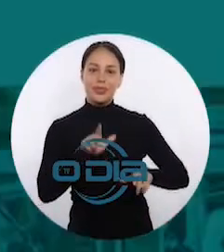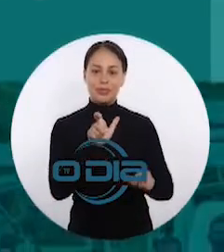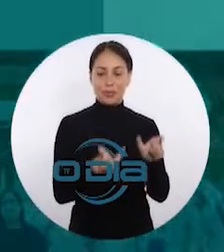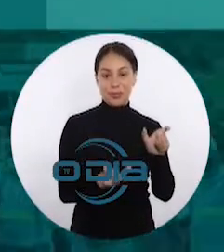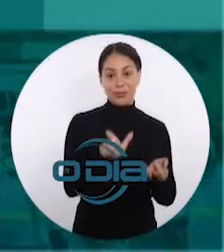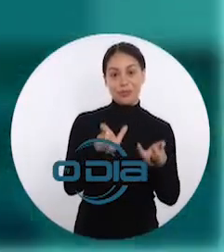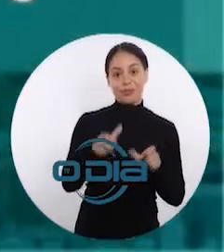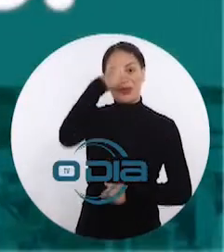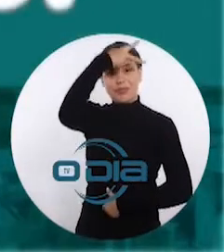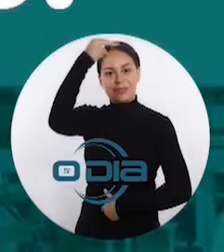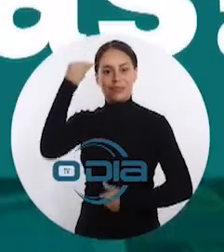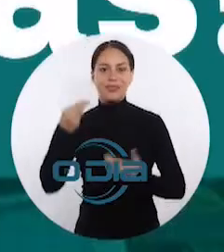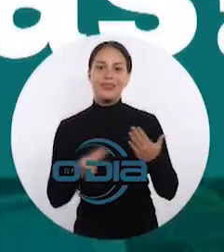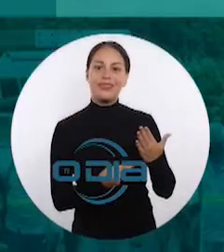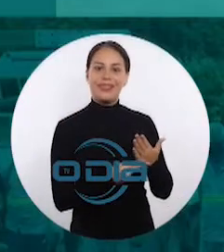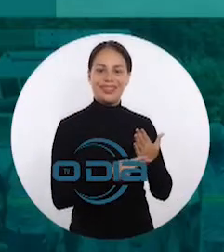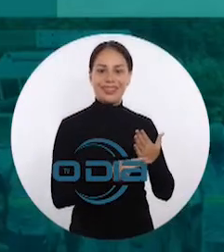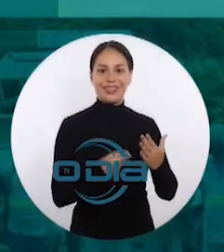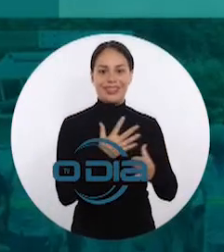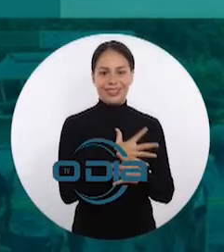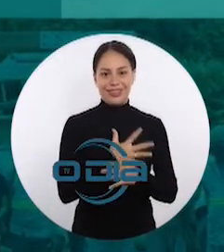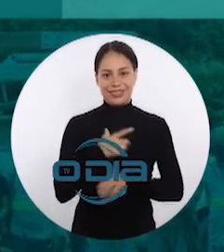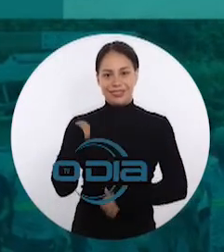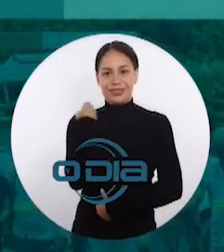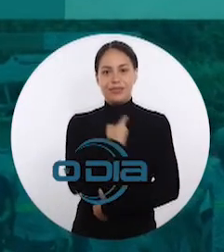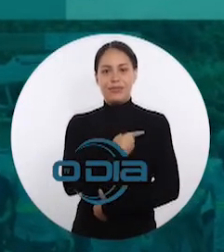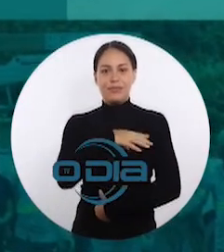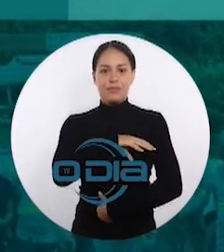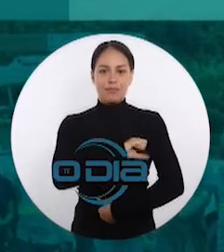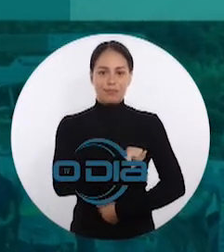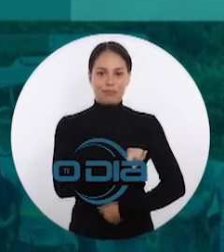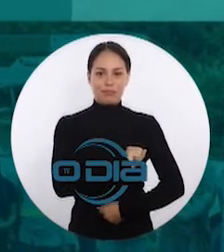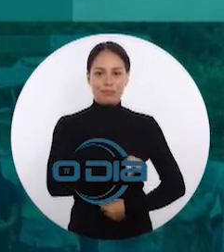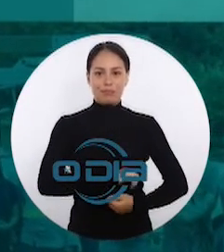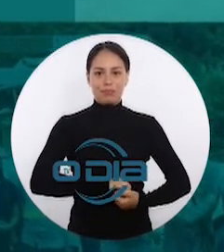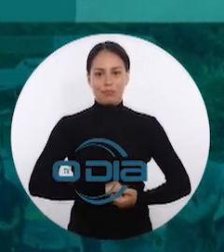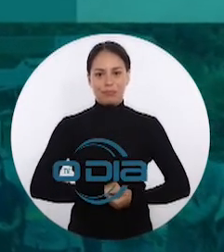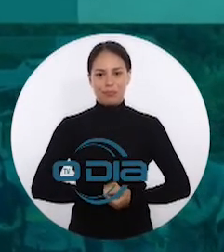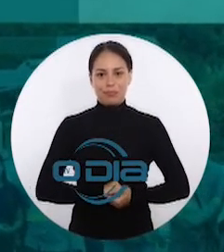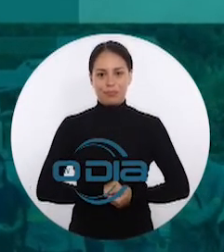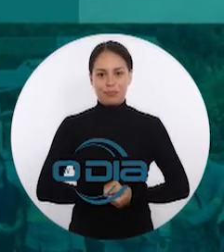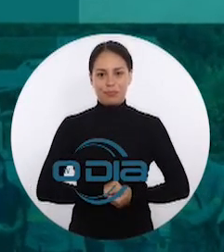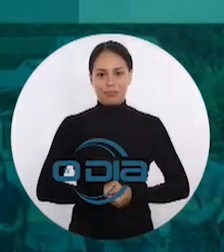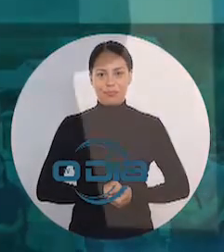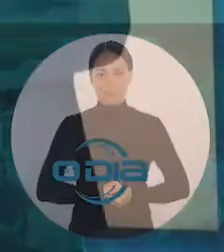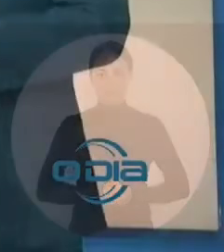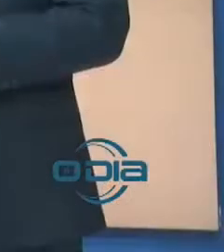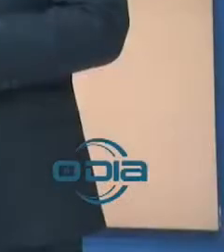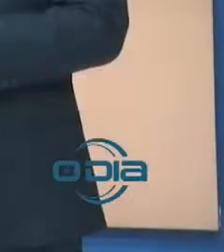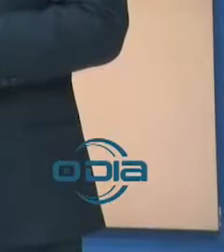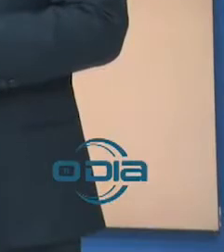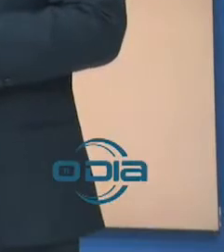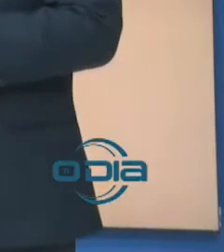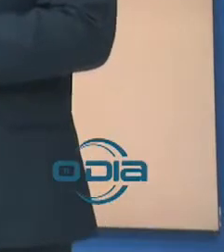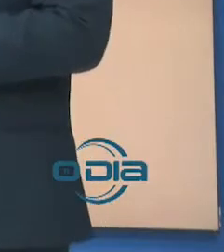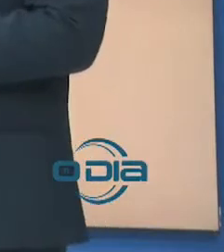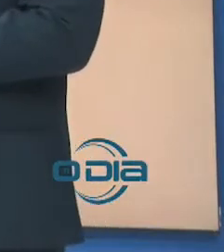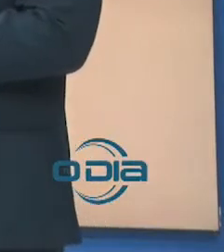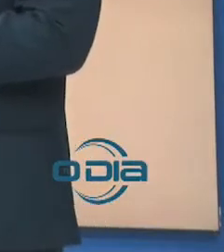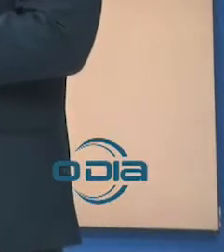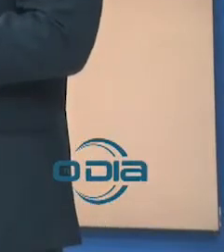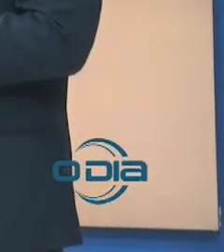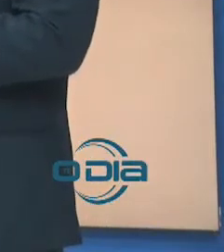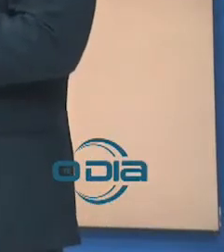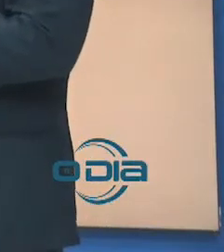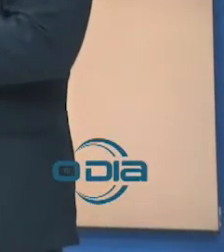Timon cuidando das pessoas. Prefeitura de Timon, a cidade que a gente ama. Muito legal,